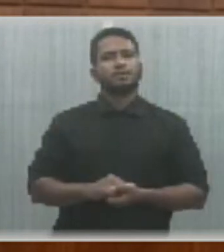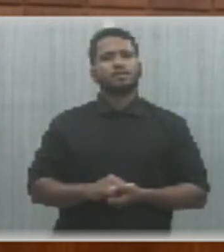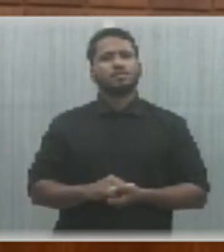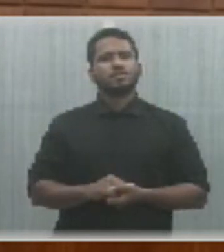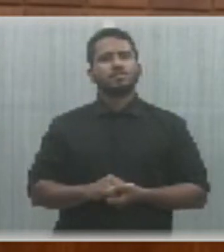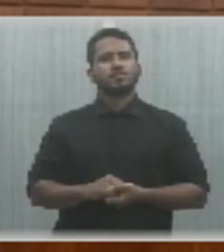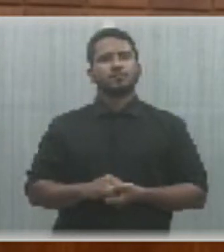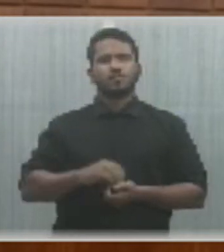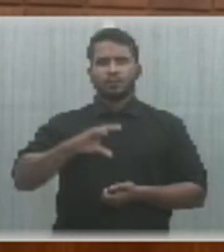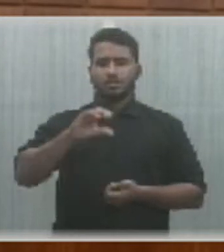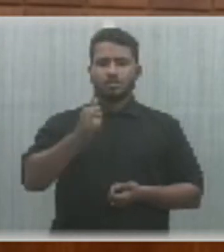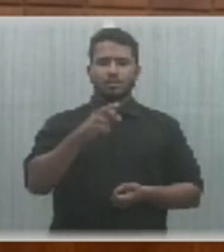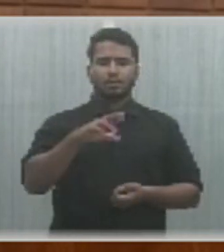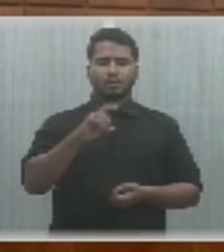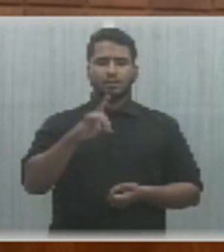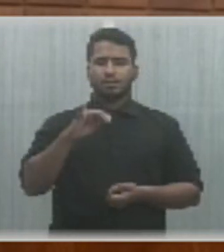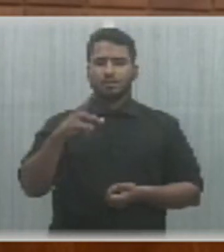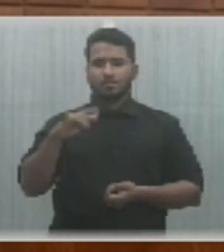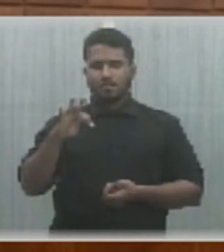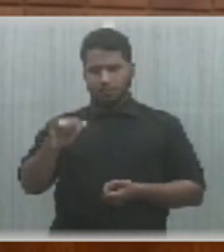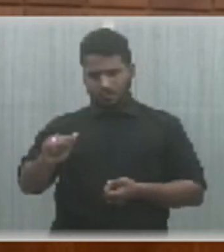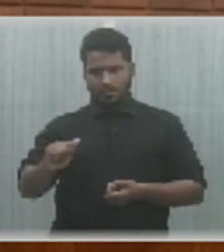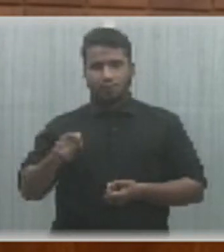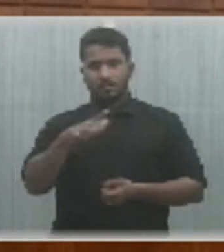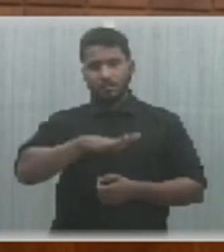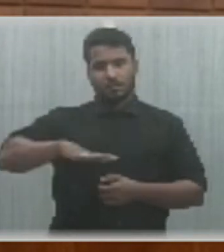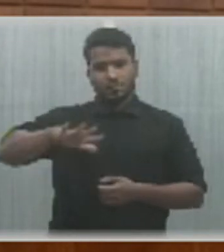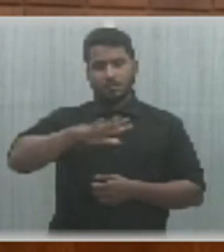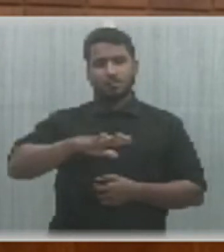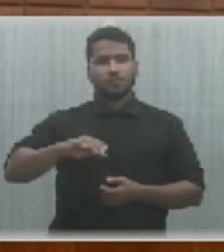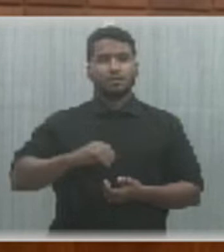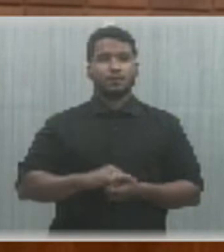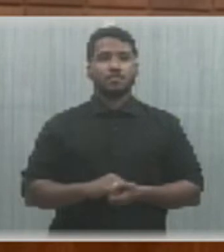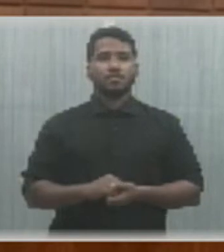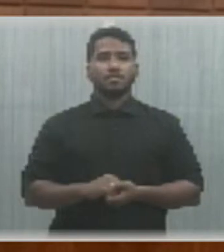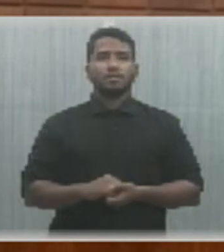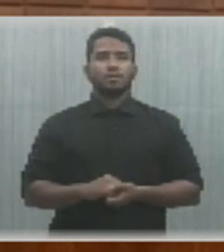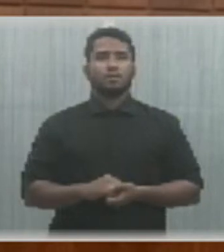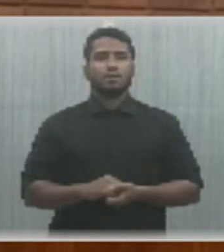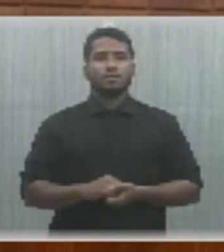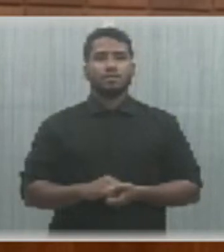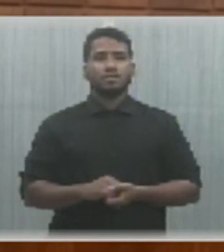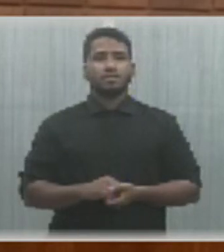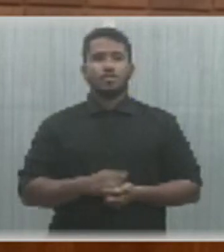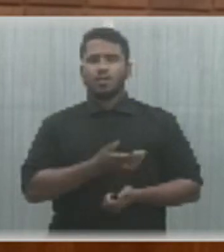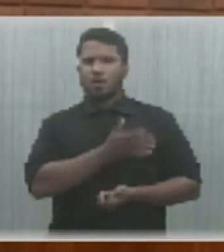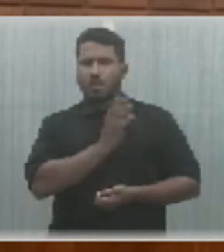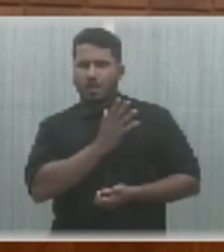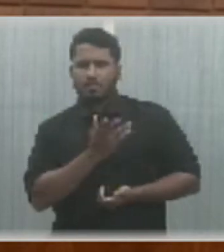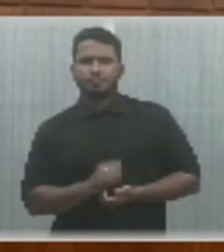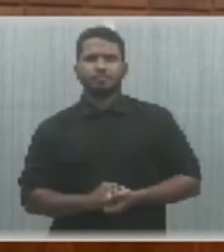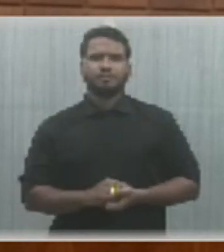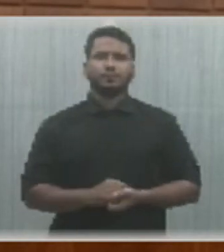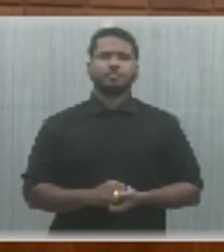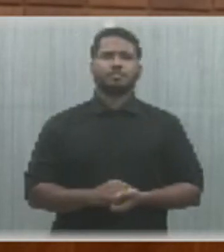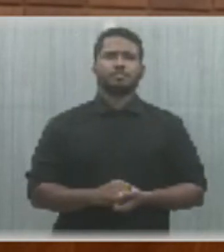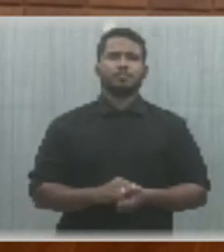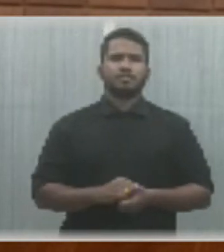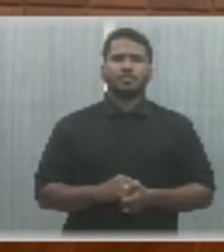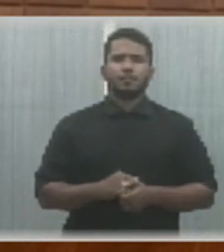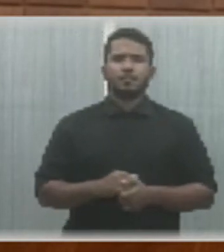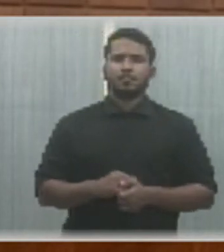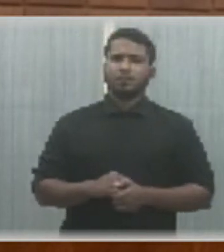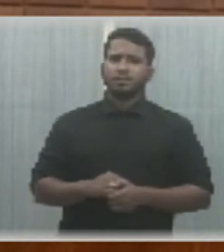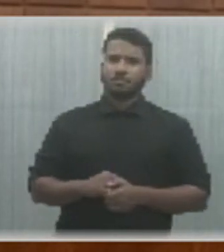em cardiopatia, é especialista na área, né, de cardio, e